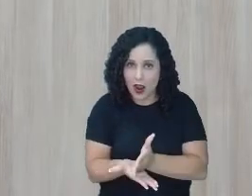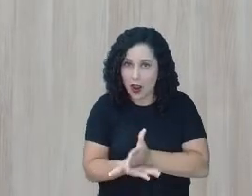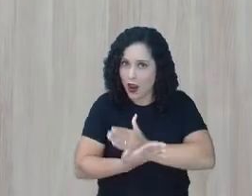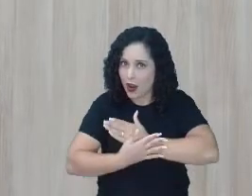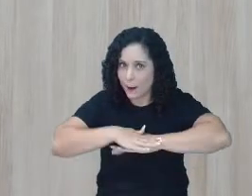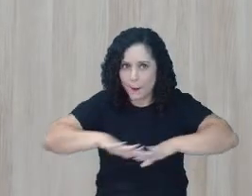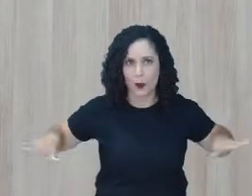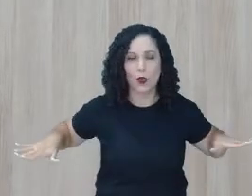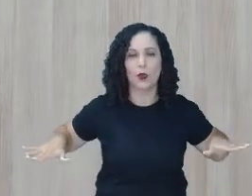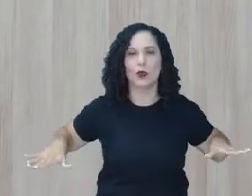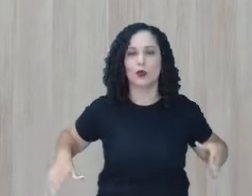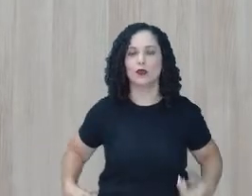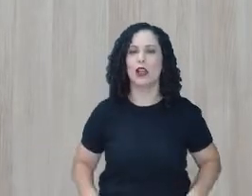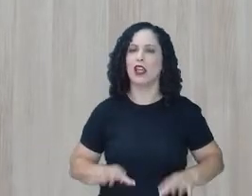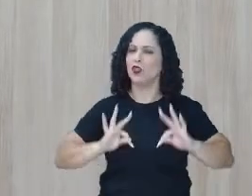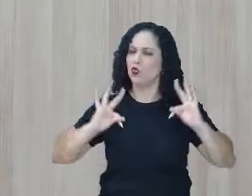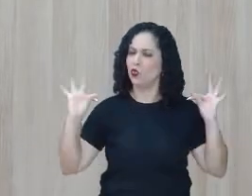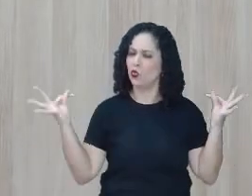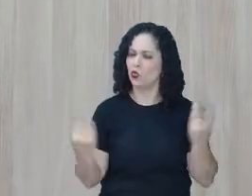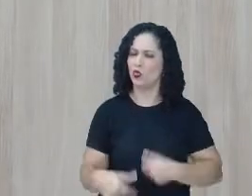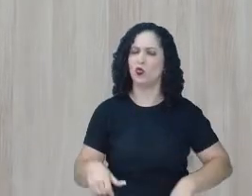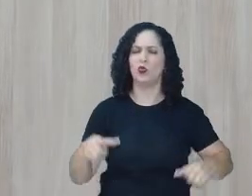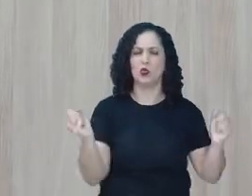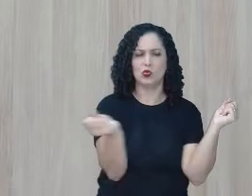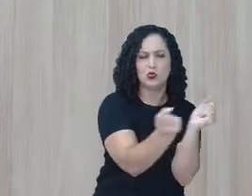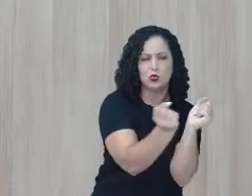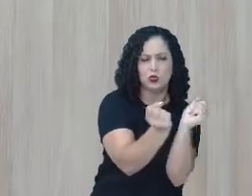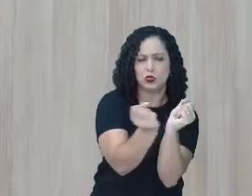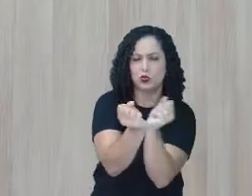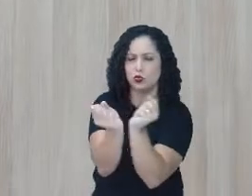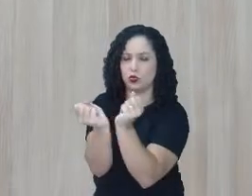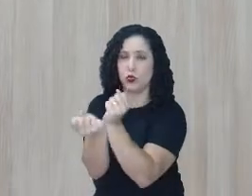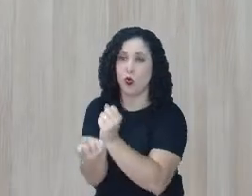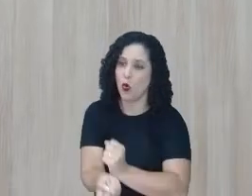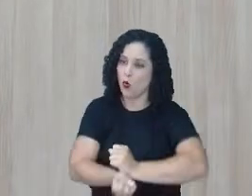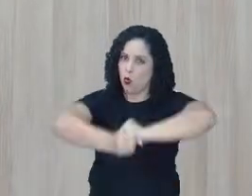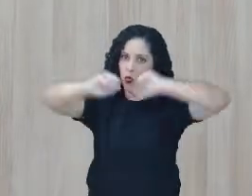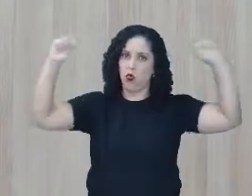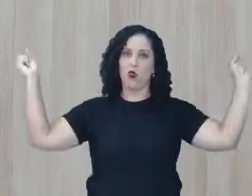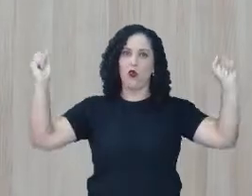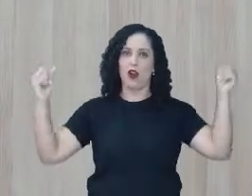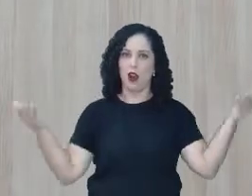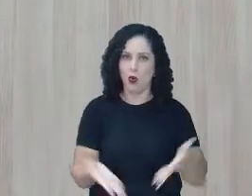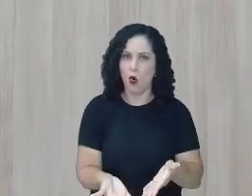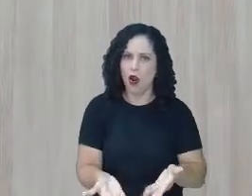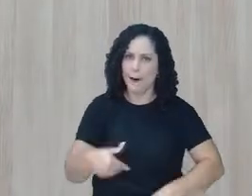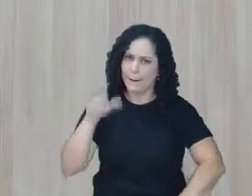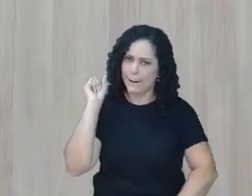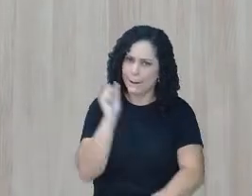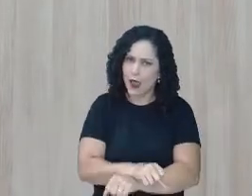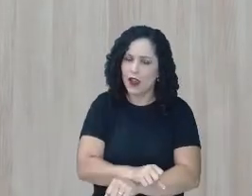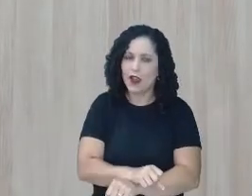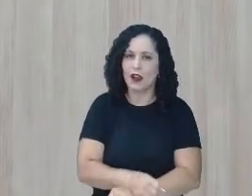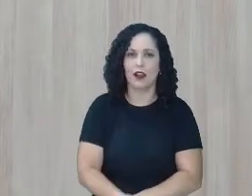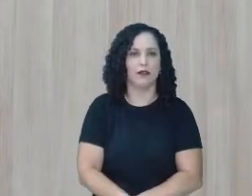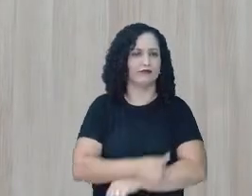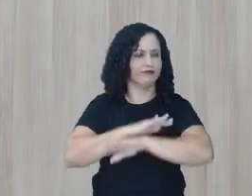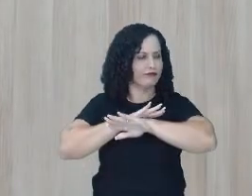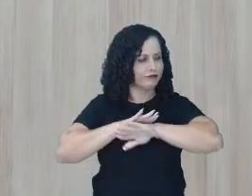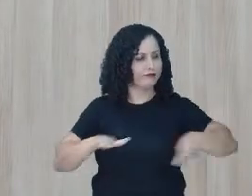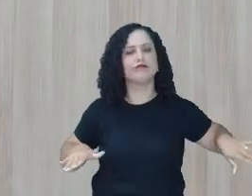que revogavam-se todas as disposições ao contrário. Ou seja, a partir de agora acabou a escravidão, não tem nenhuma outra conversa sobre